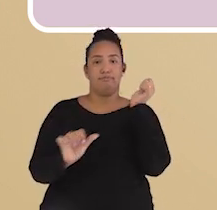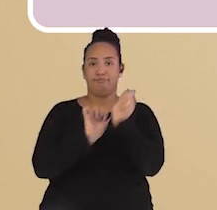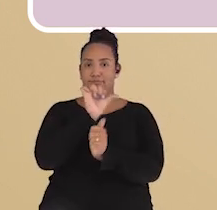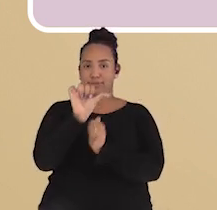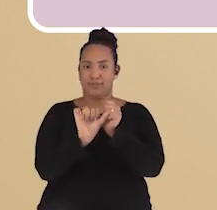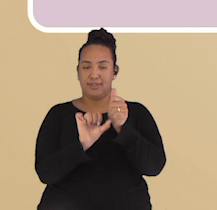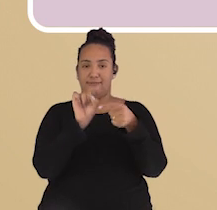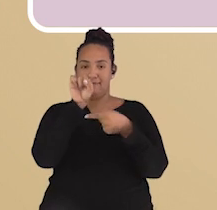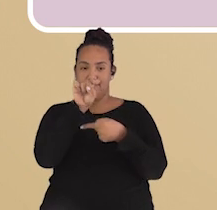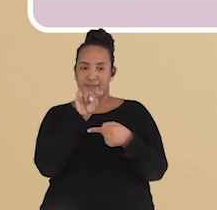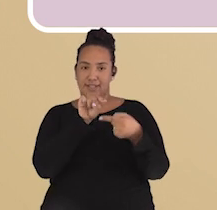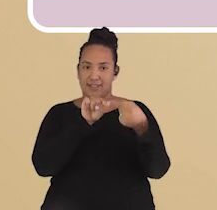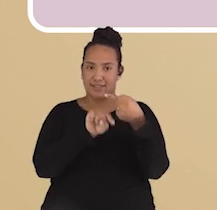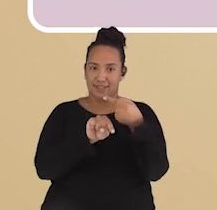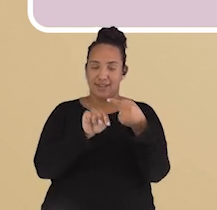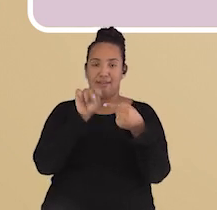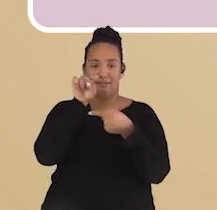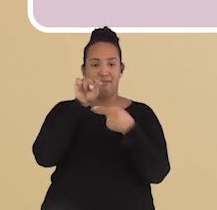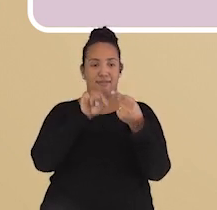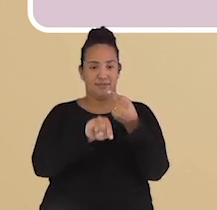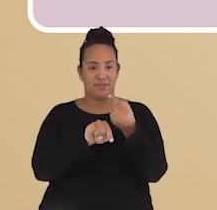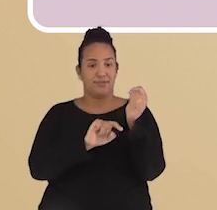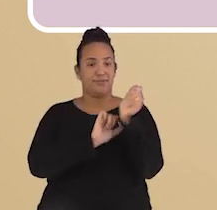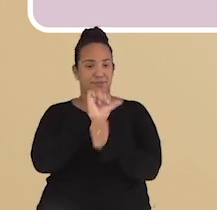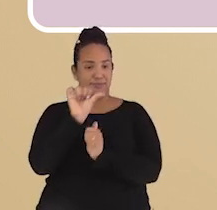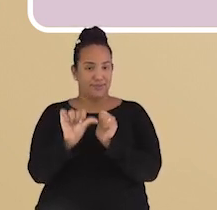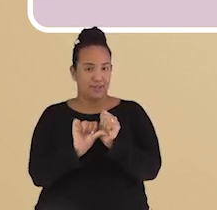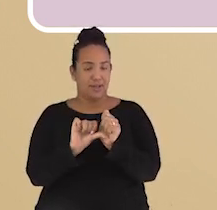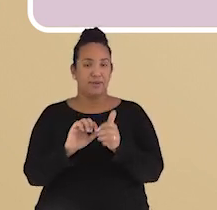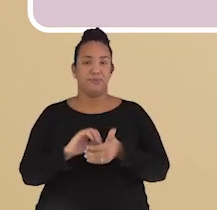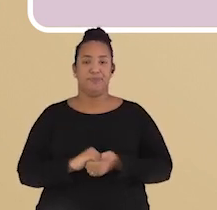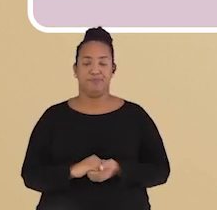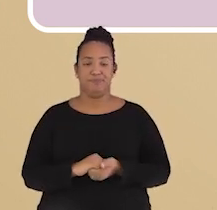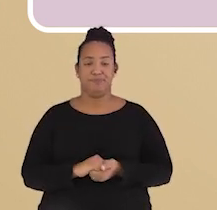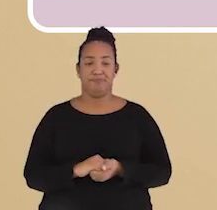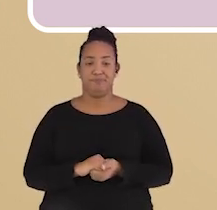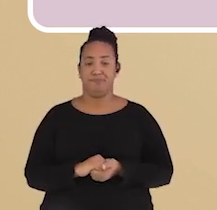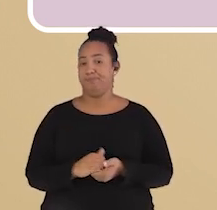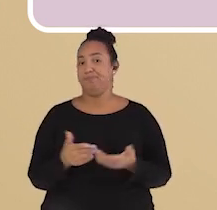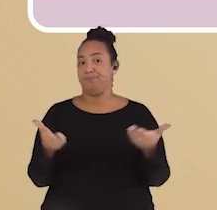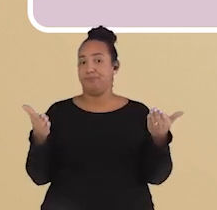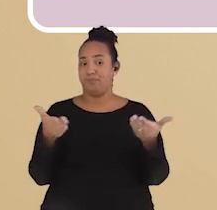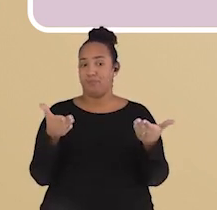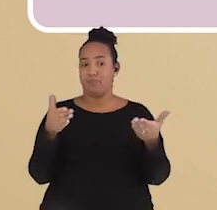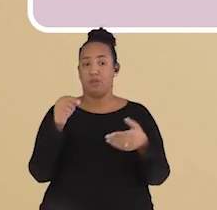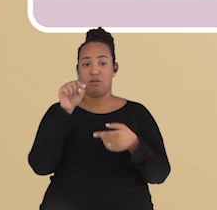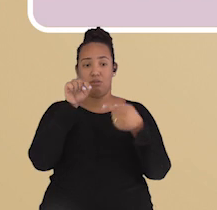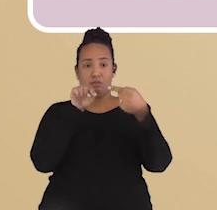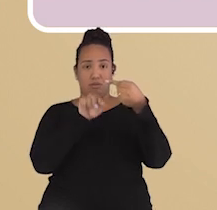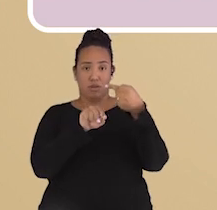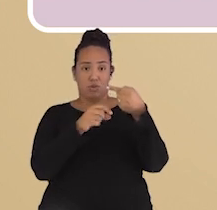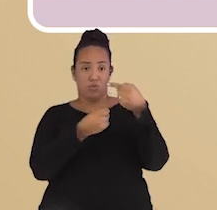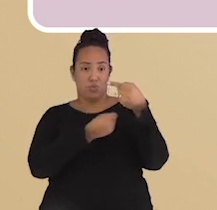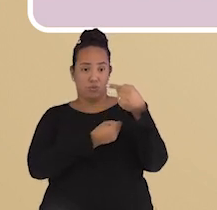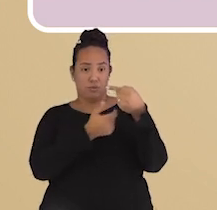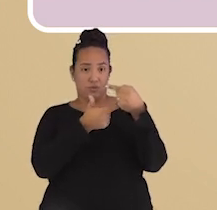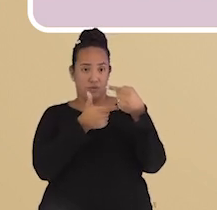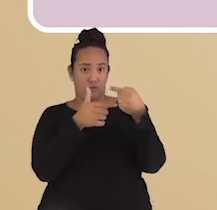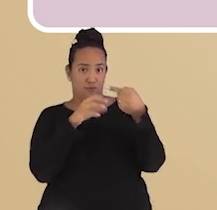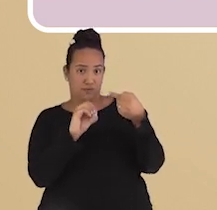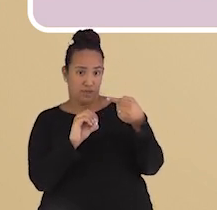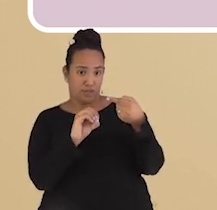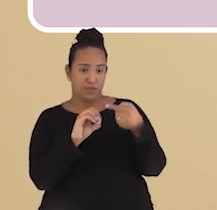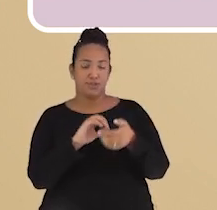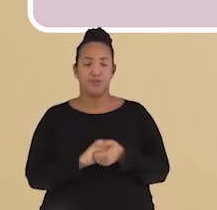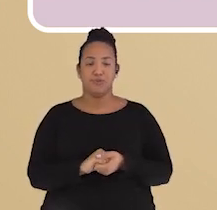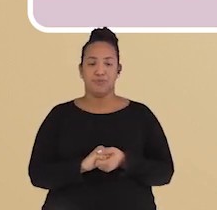frações para as frações equivalentes. O novo denominador da nossa fração será 20. Vamos